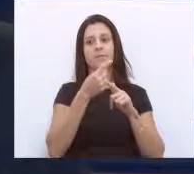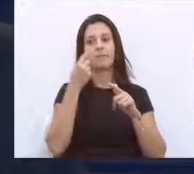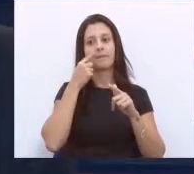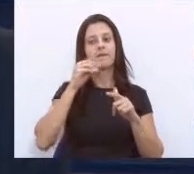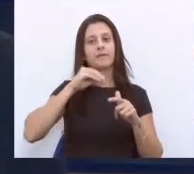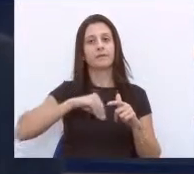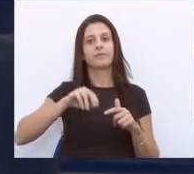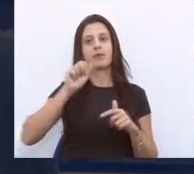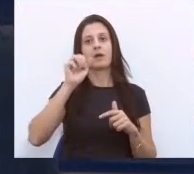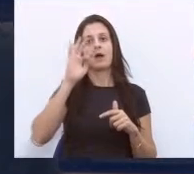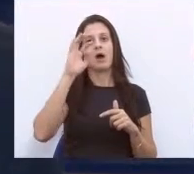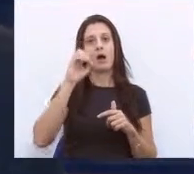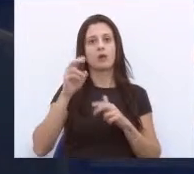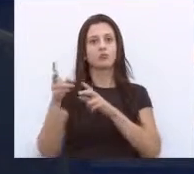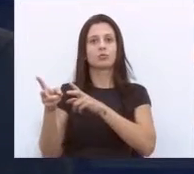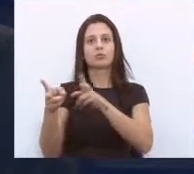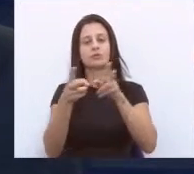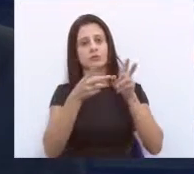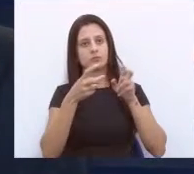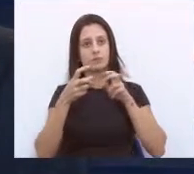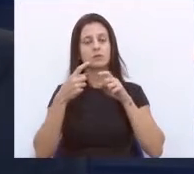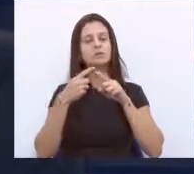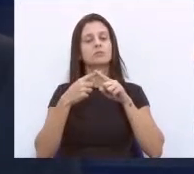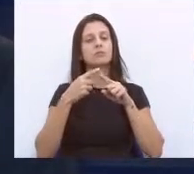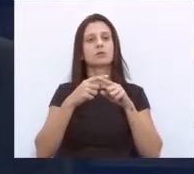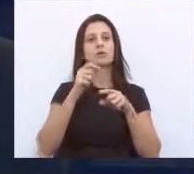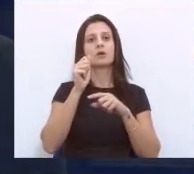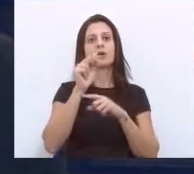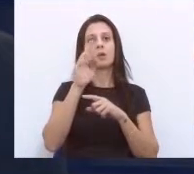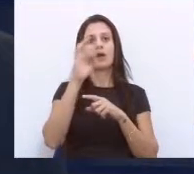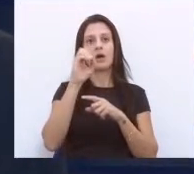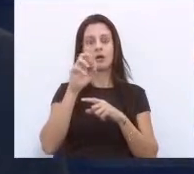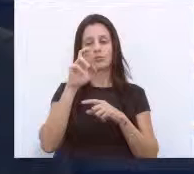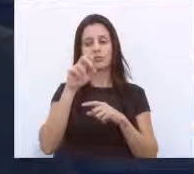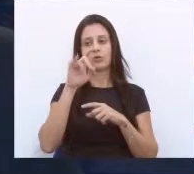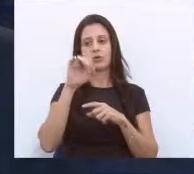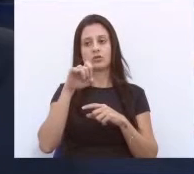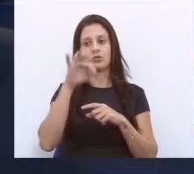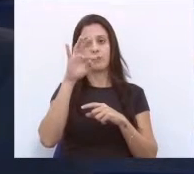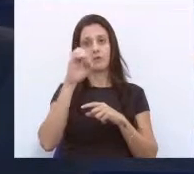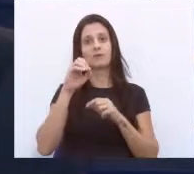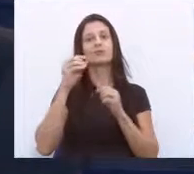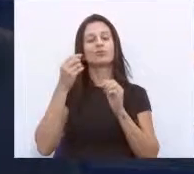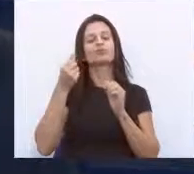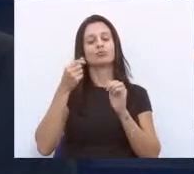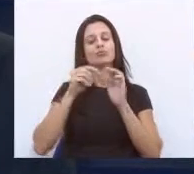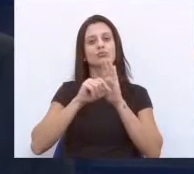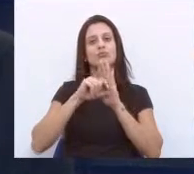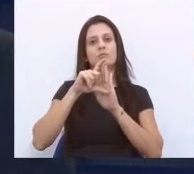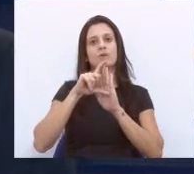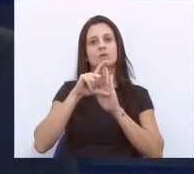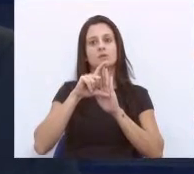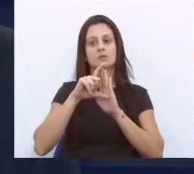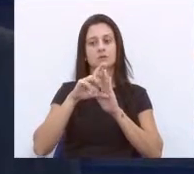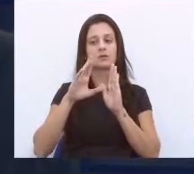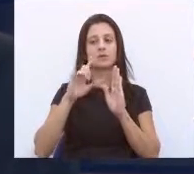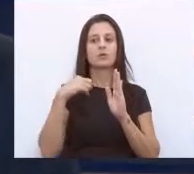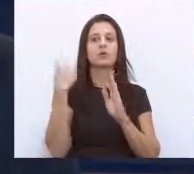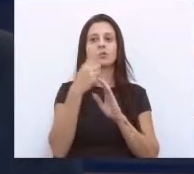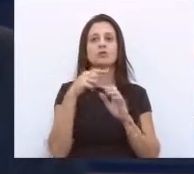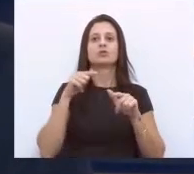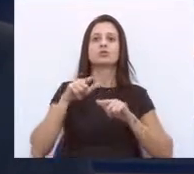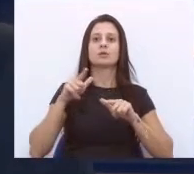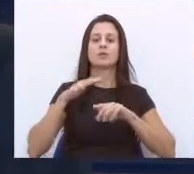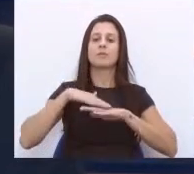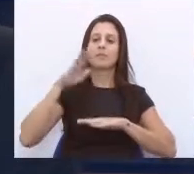é a parte que mais sofre porque ela a parte que tem um custo muito maior e nós vamos trabalhar bastante com a massificação nós vamos